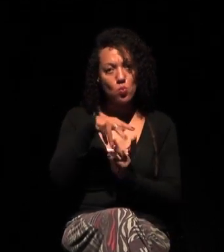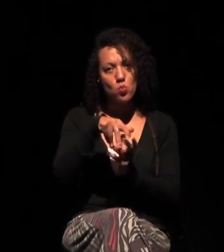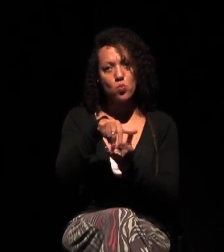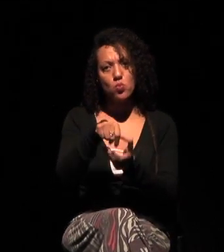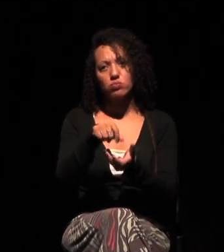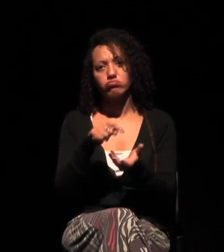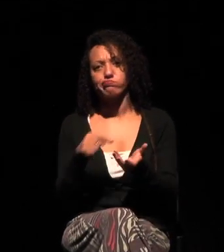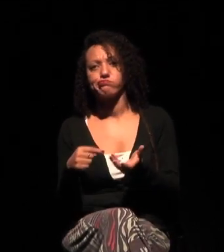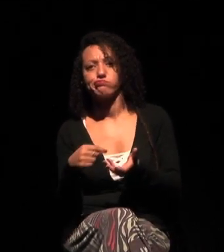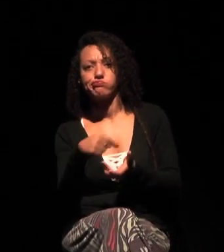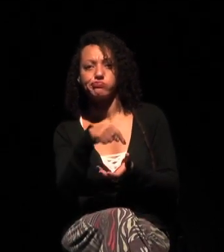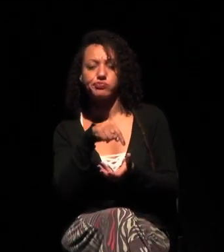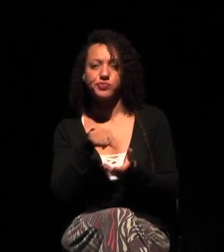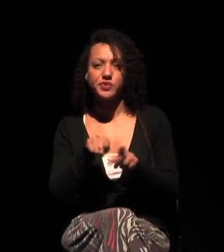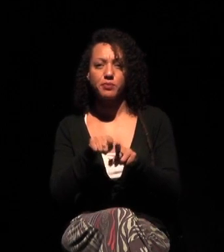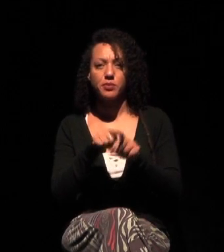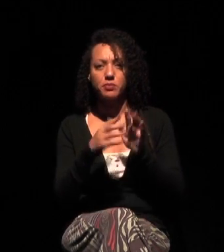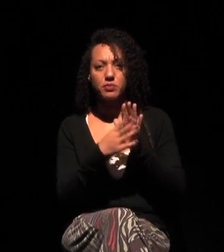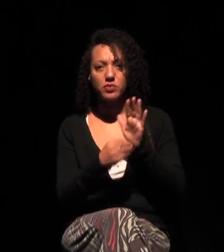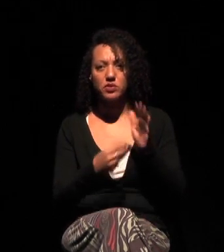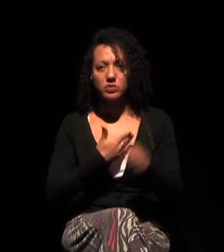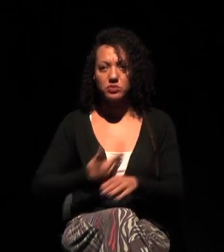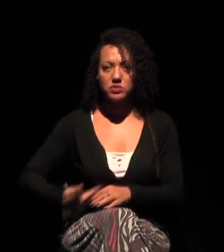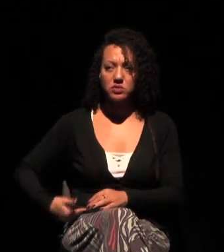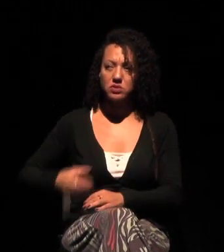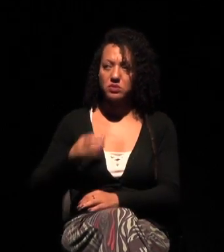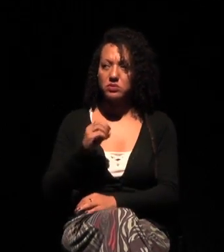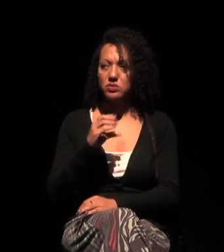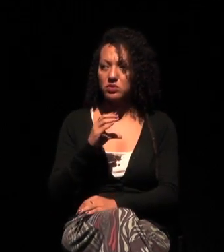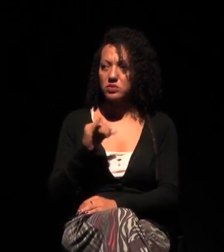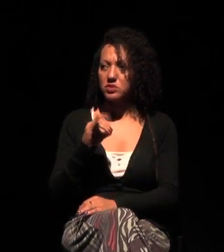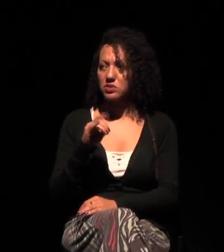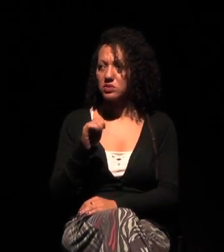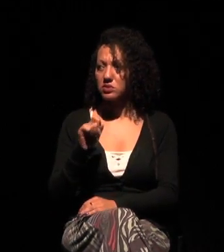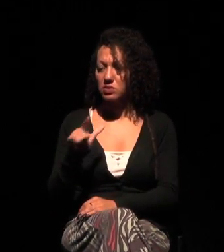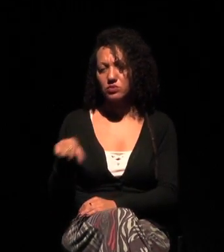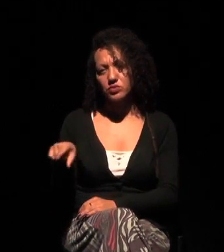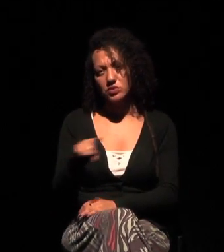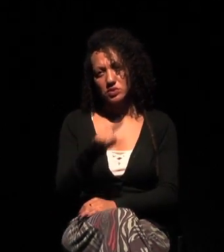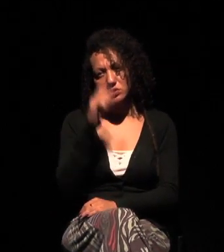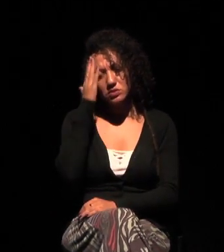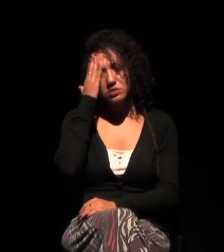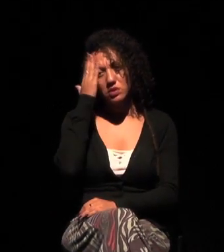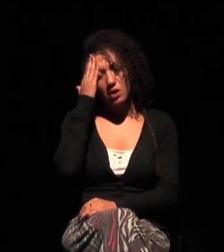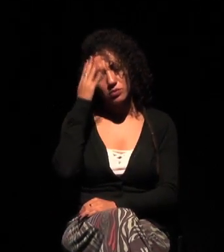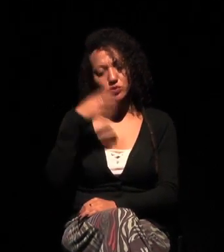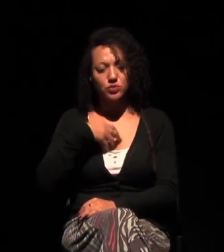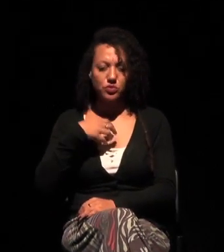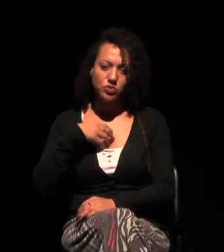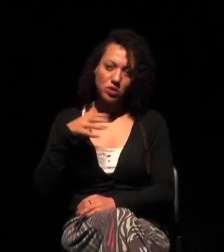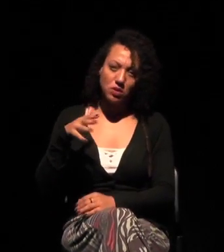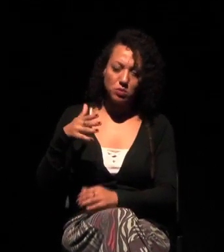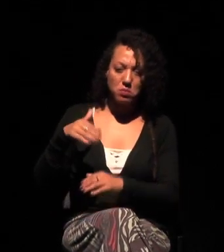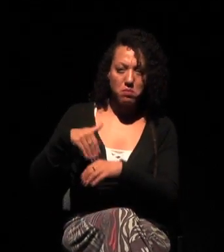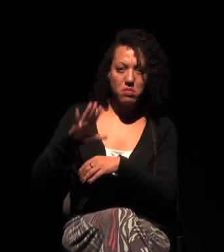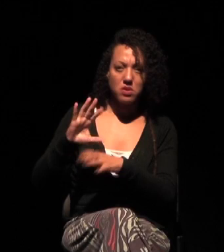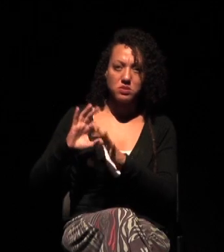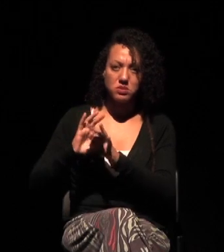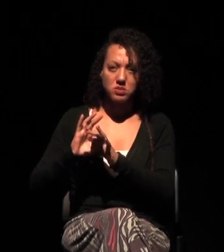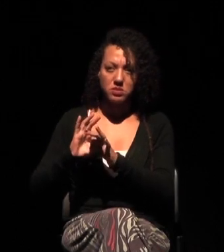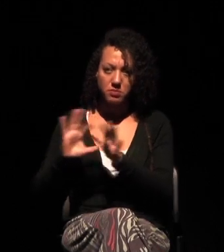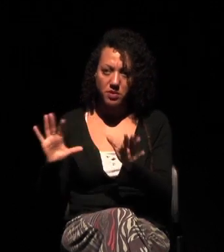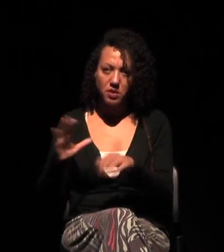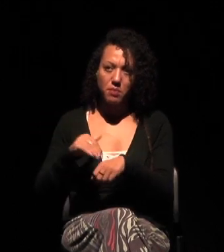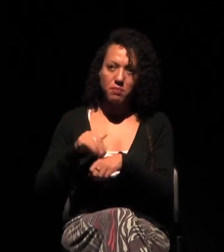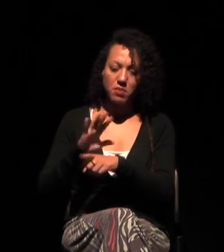próprio museu estava ocidental como todos sabemos de uma maneira ou de outra mais liberal mais social